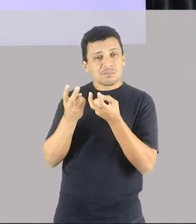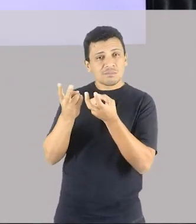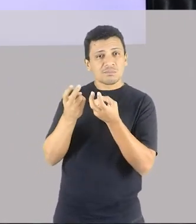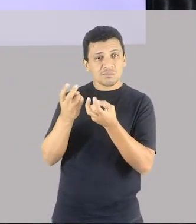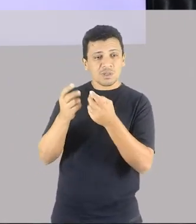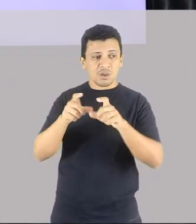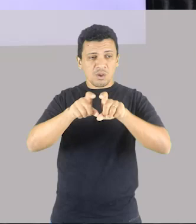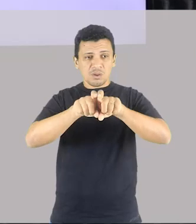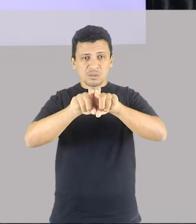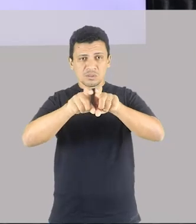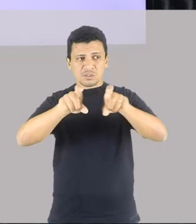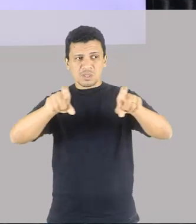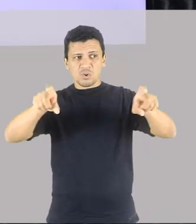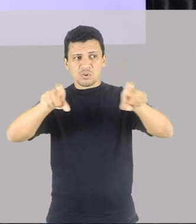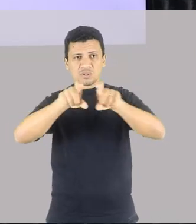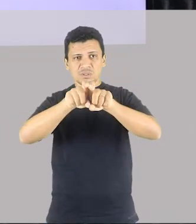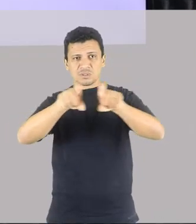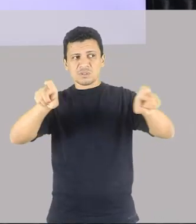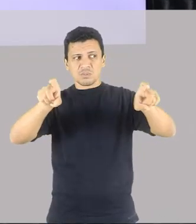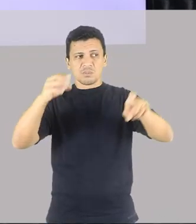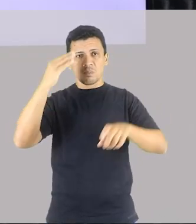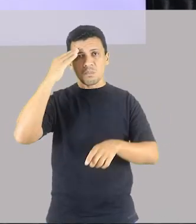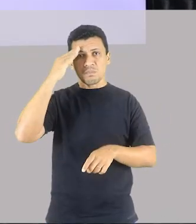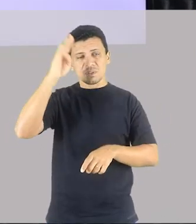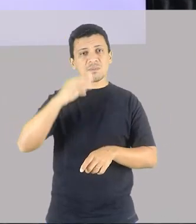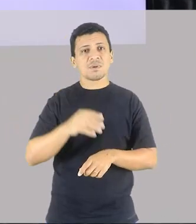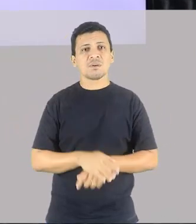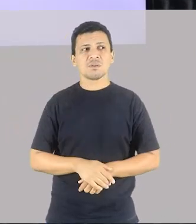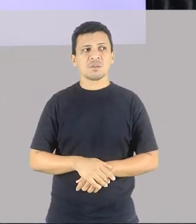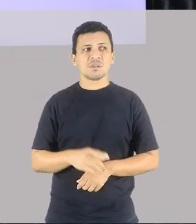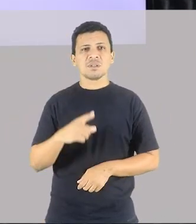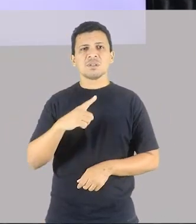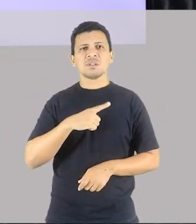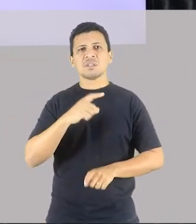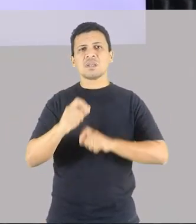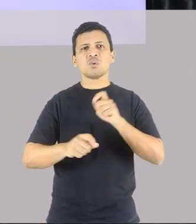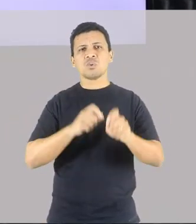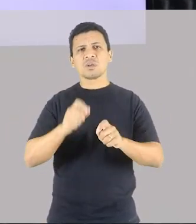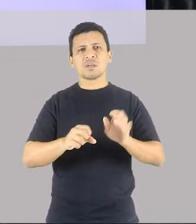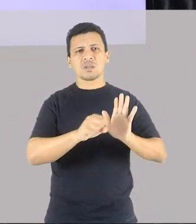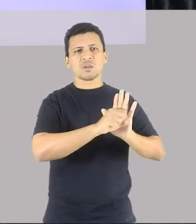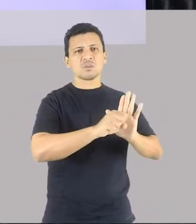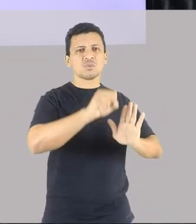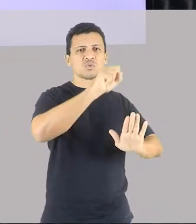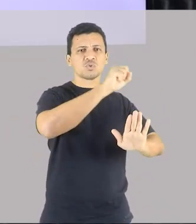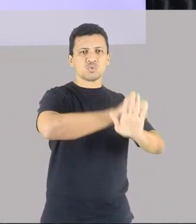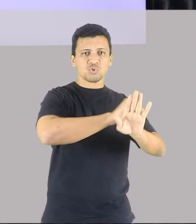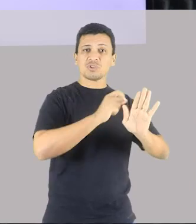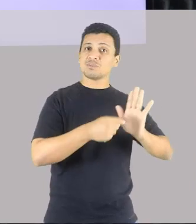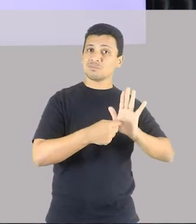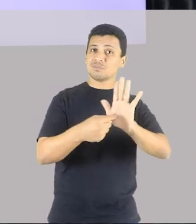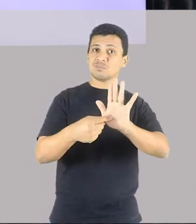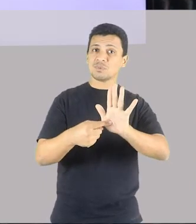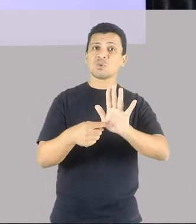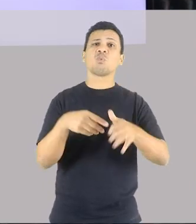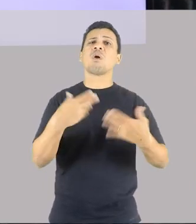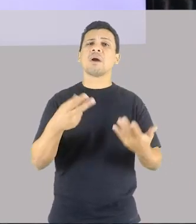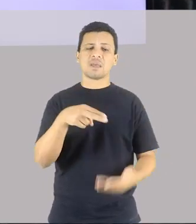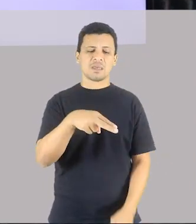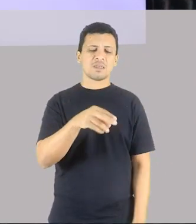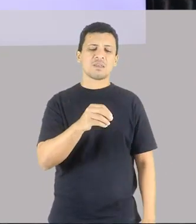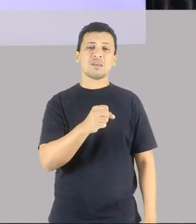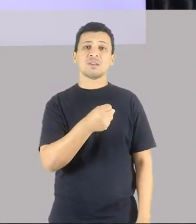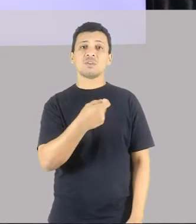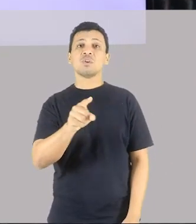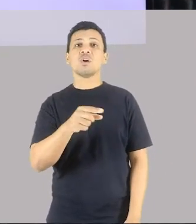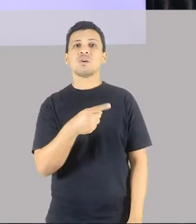oração principal, que é essa primeira oração, notem que o sujeito está expresso nela, que é o nós, né? Então,